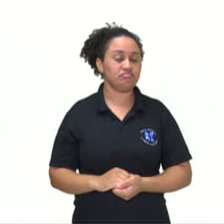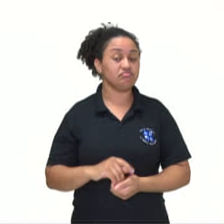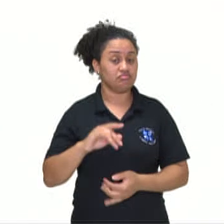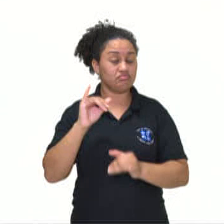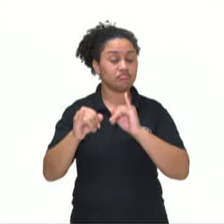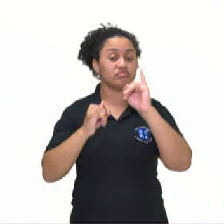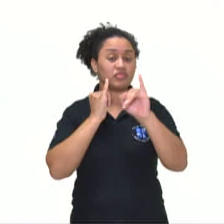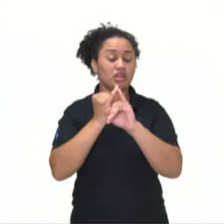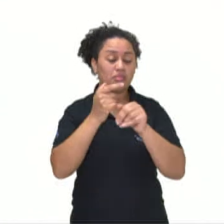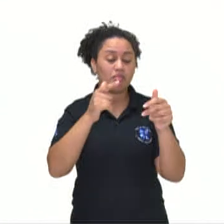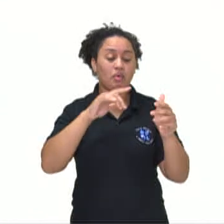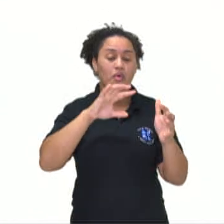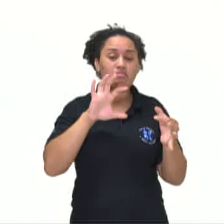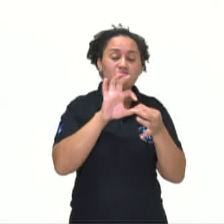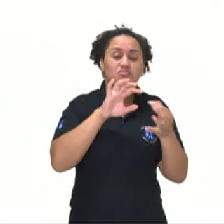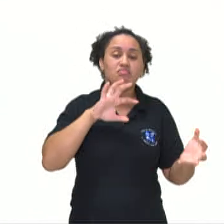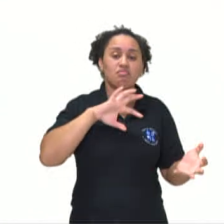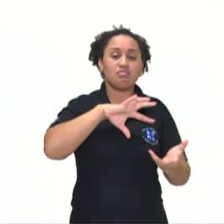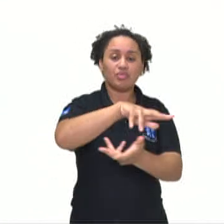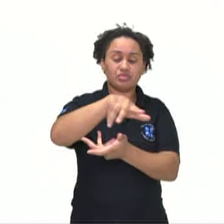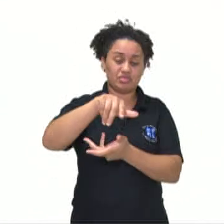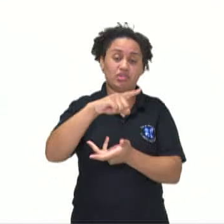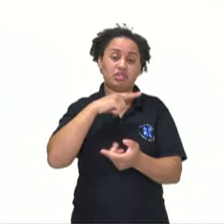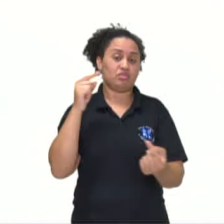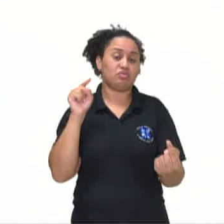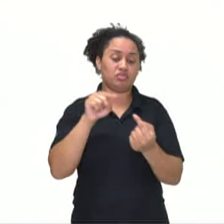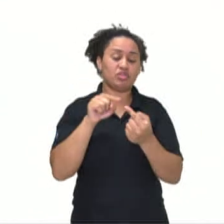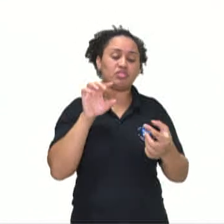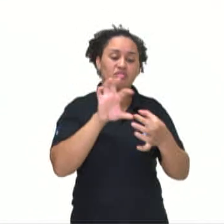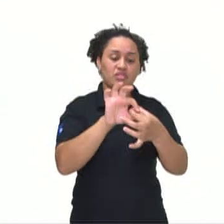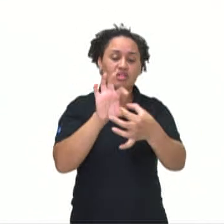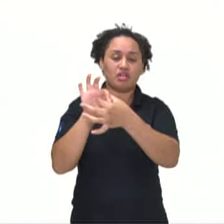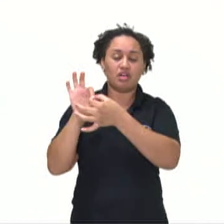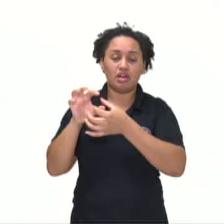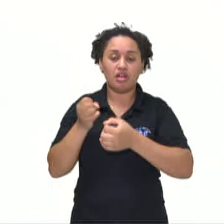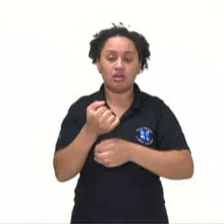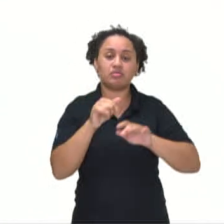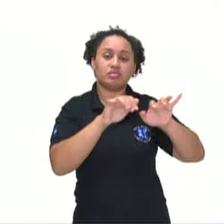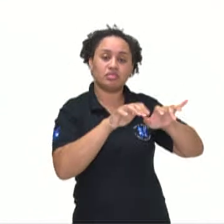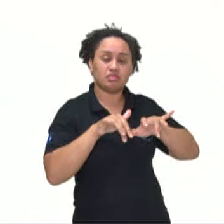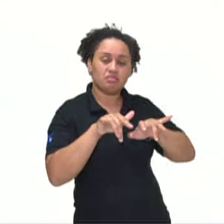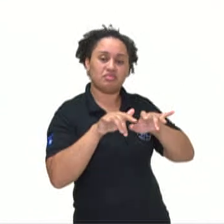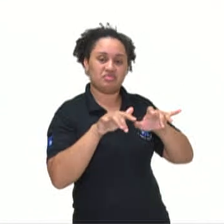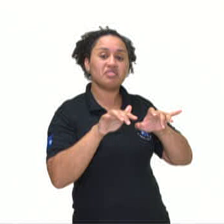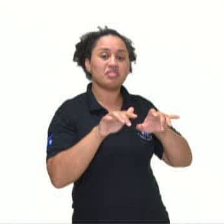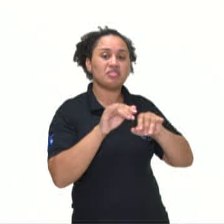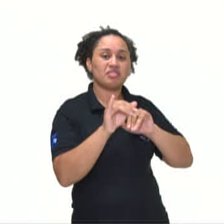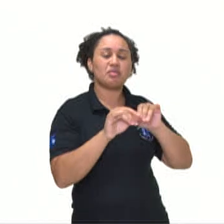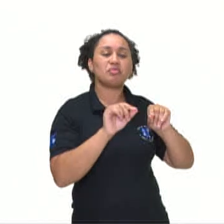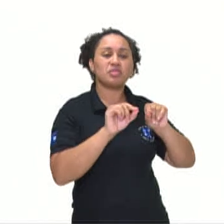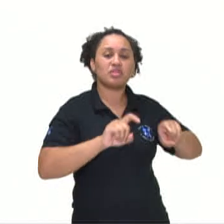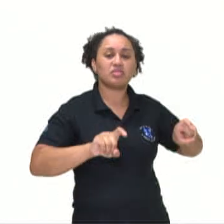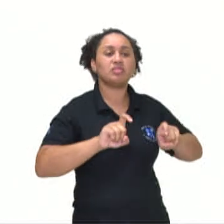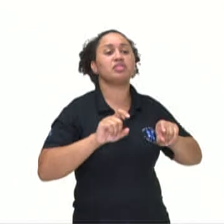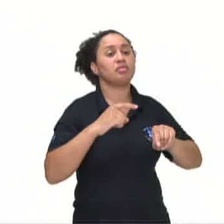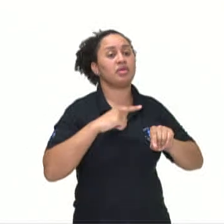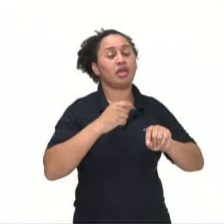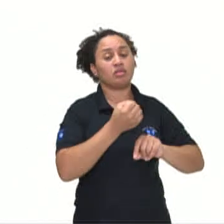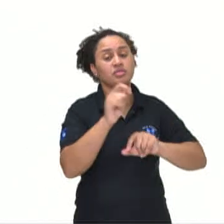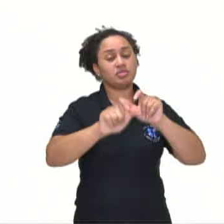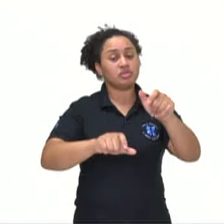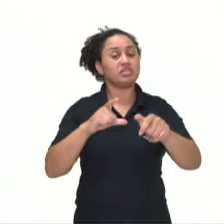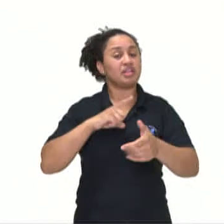rede mundial que tem como objetivo interligar computadores para fornecer ao usuário o acesso a diversas